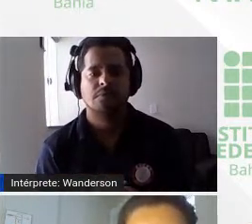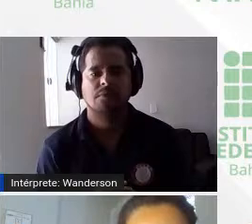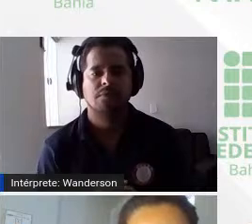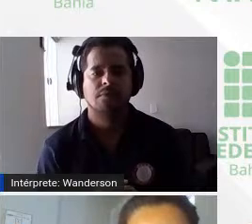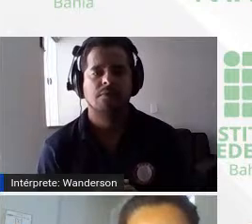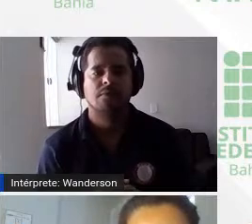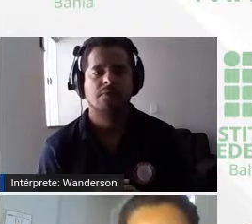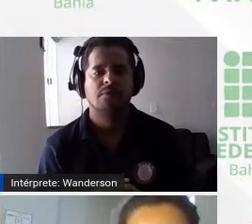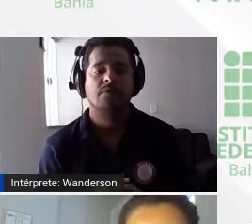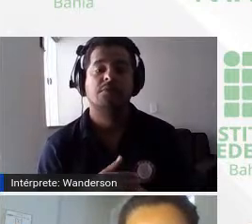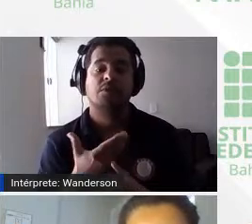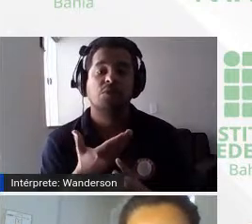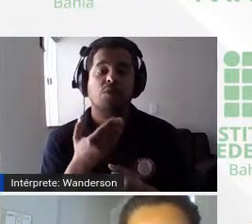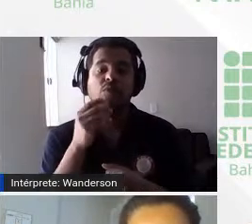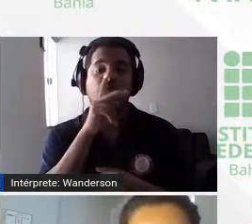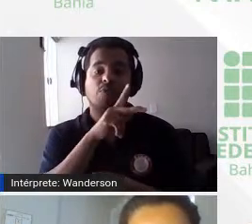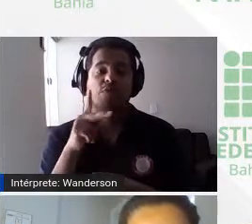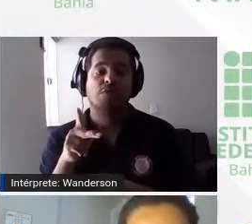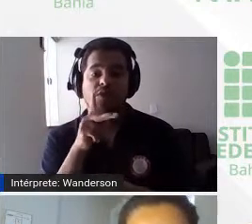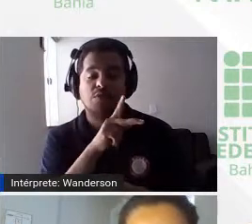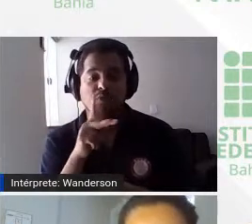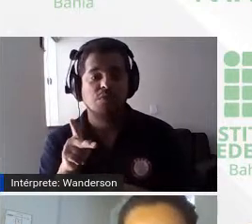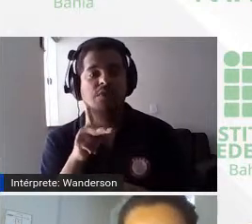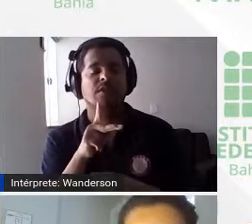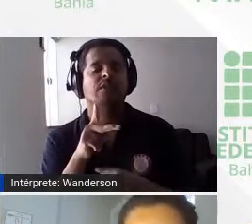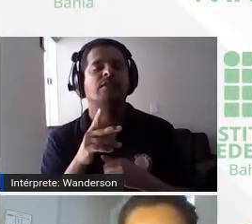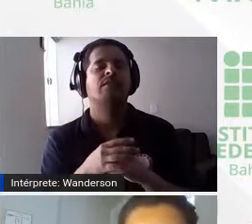No meu futuro como docente.